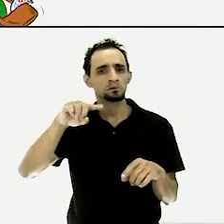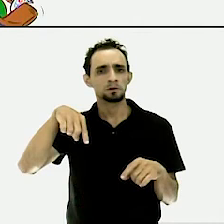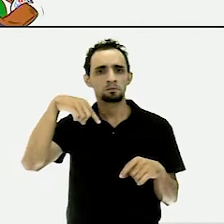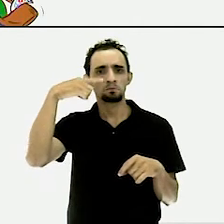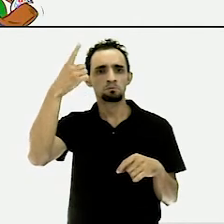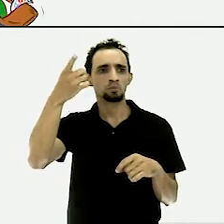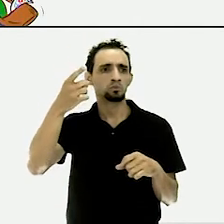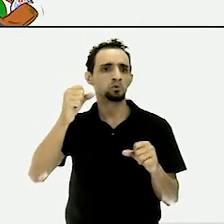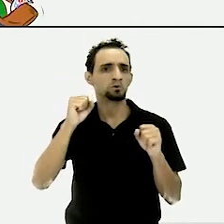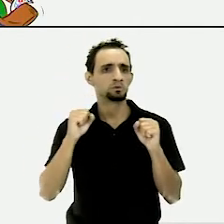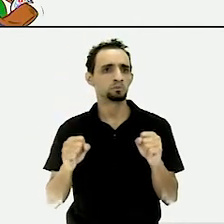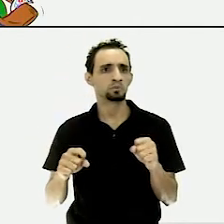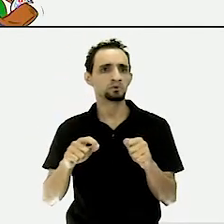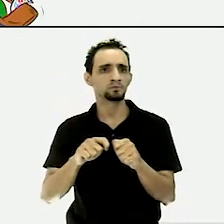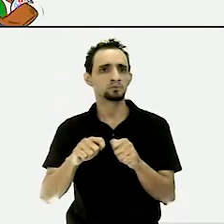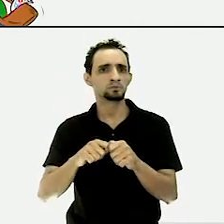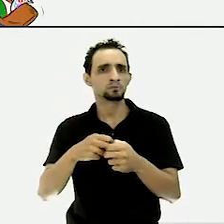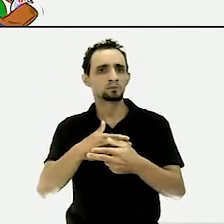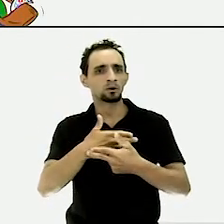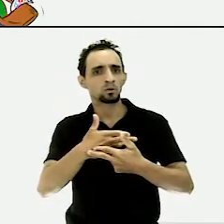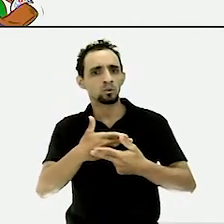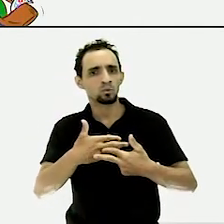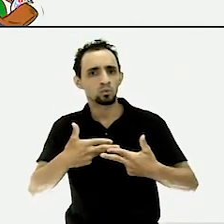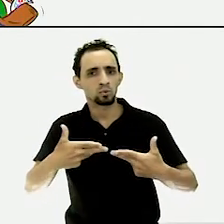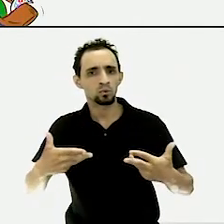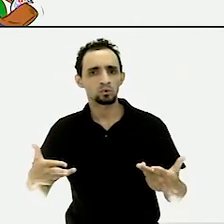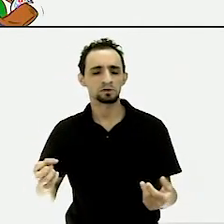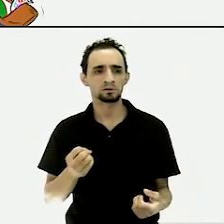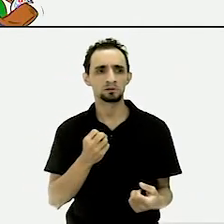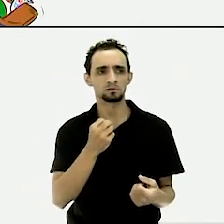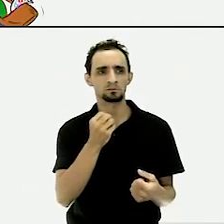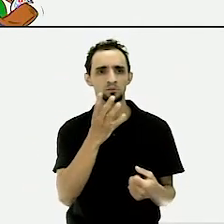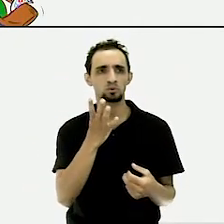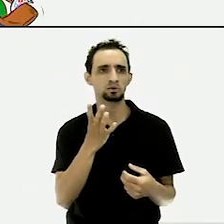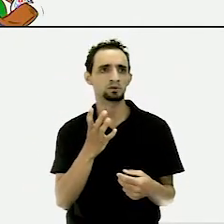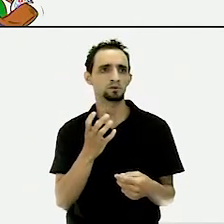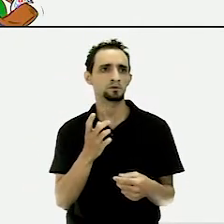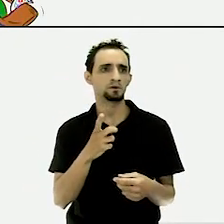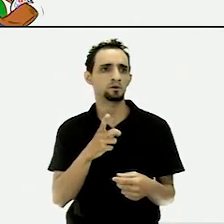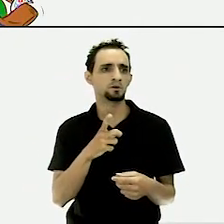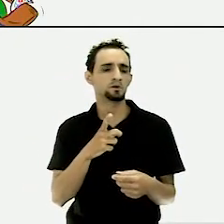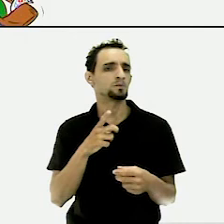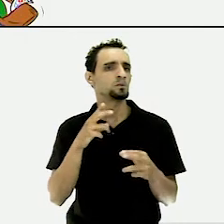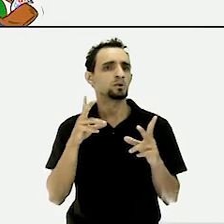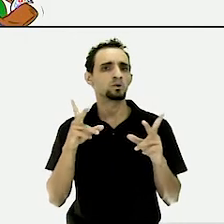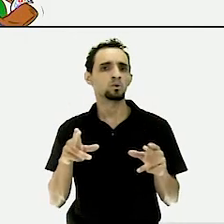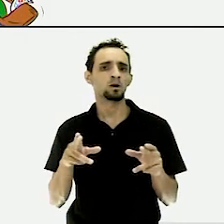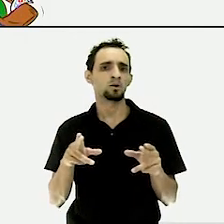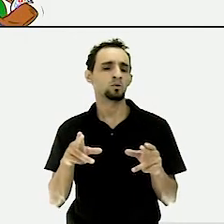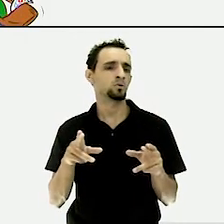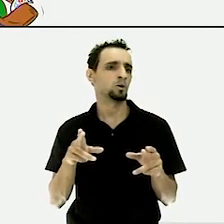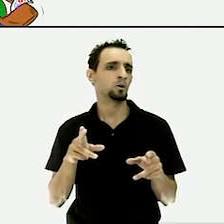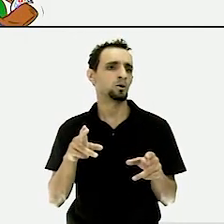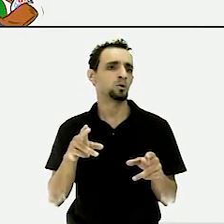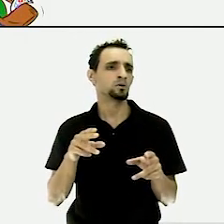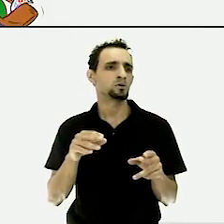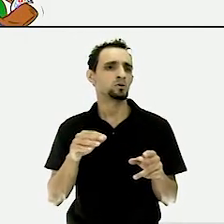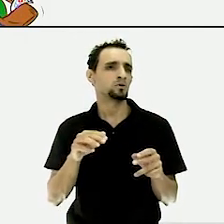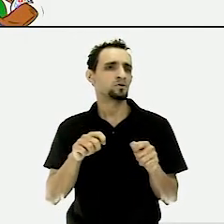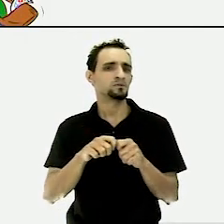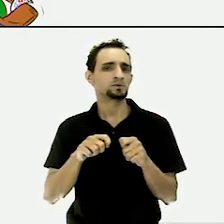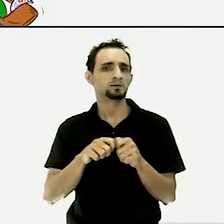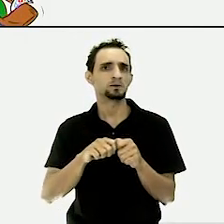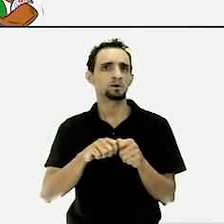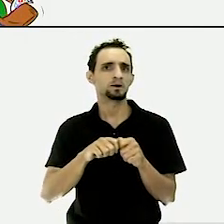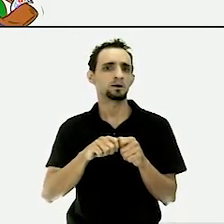parabéns aos bombeiros que agiram rapidamente. Eu conversei com o Soares, segunda-feira na Câmara aqui, ele disse que também depende dessa